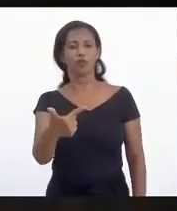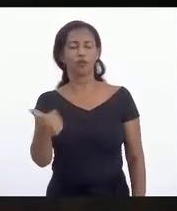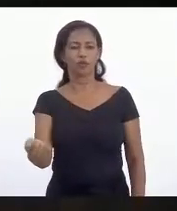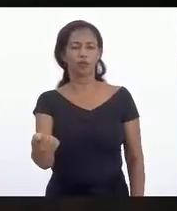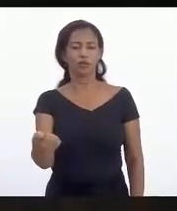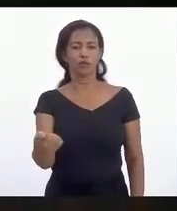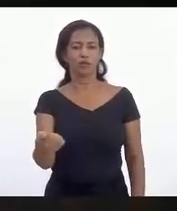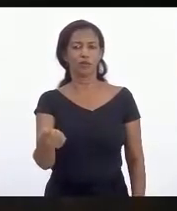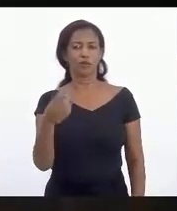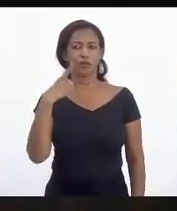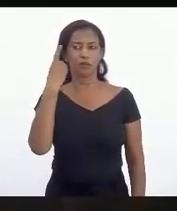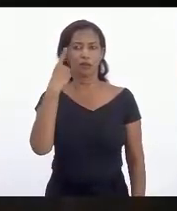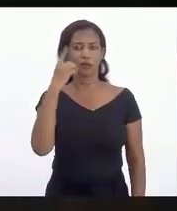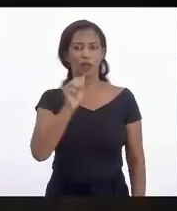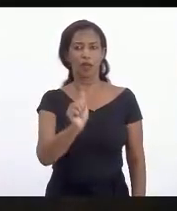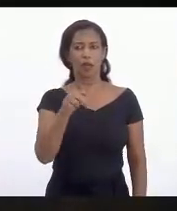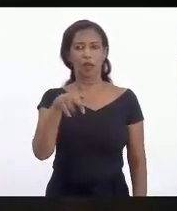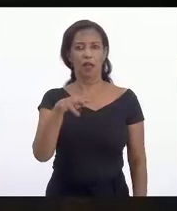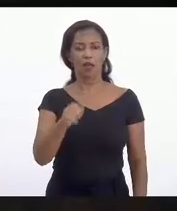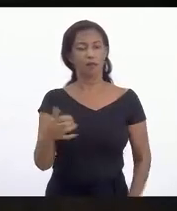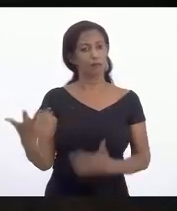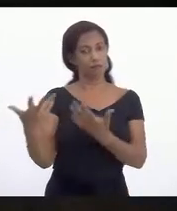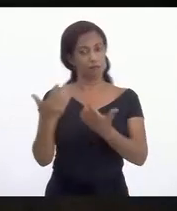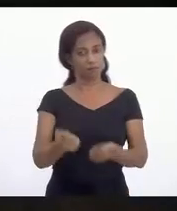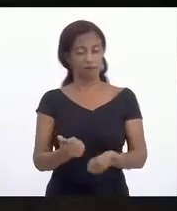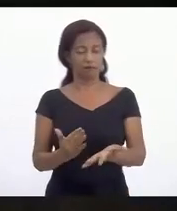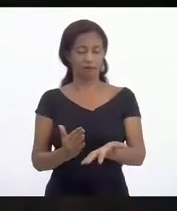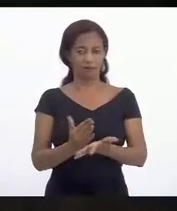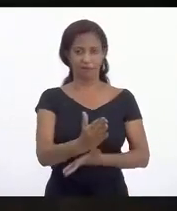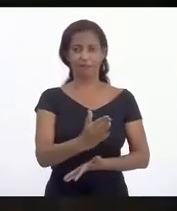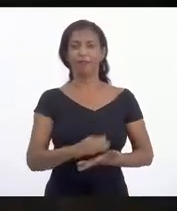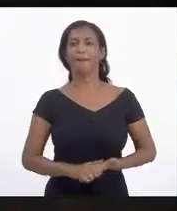4428/2021, do deputado Anderson Moraes. Os senhores que aprovam permaneçam como